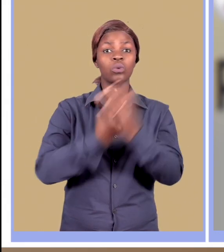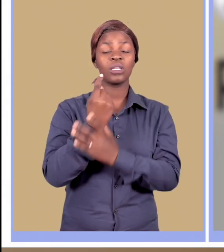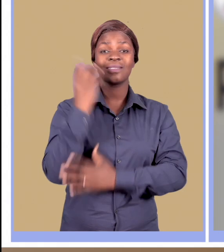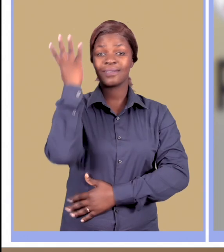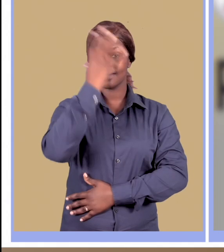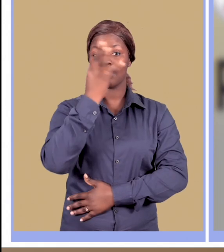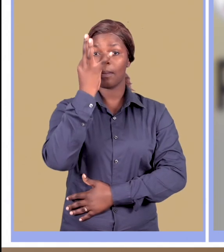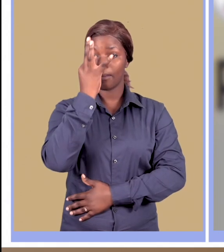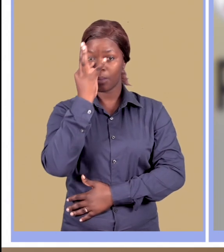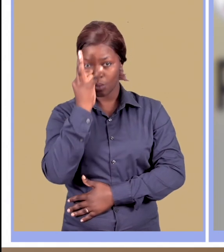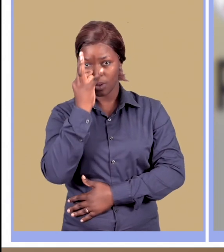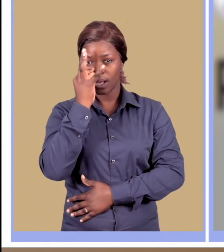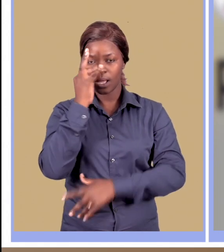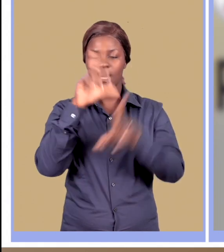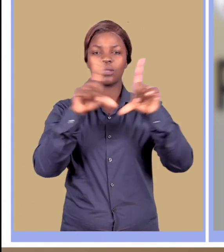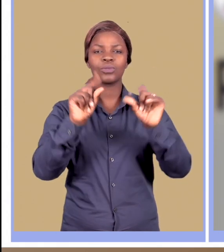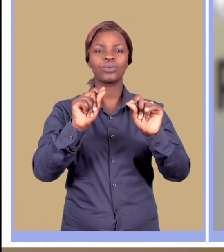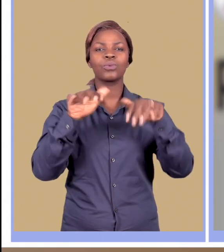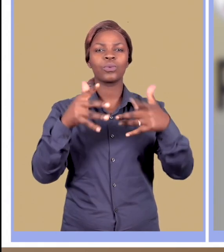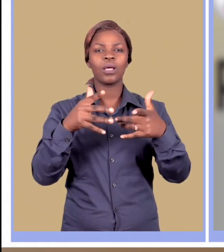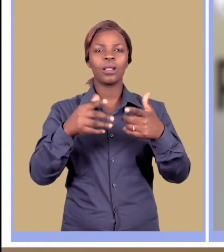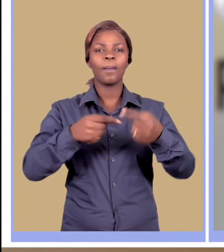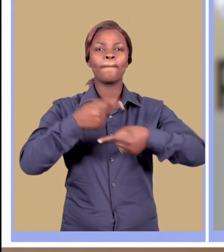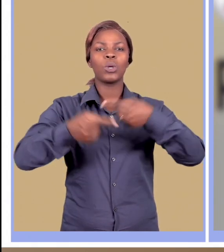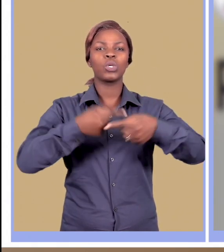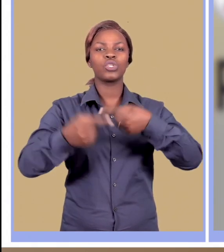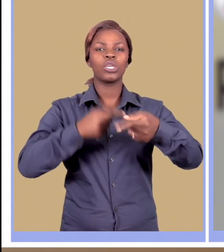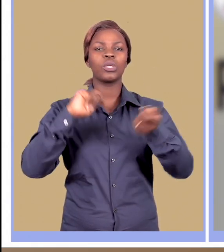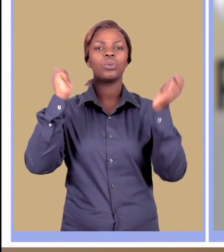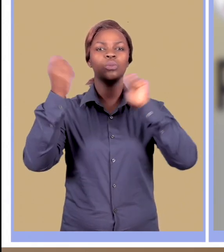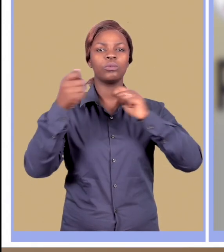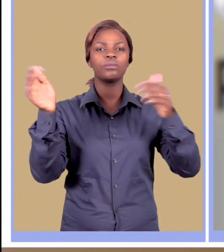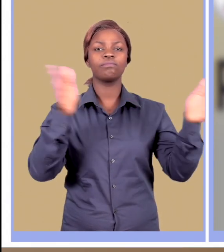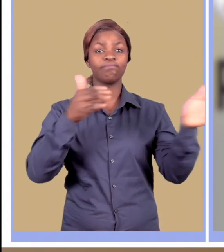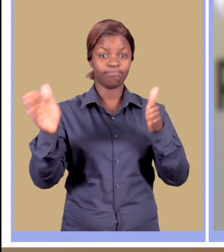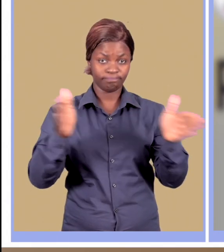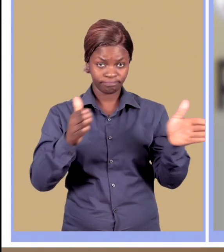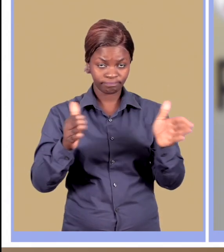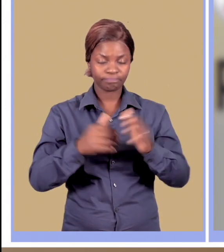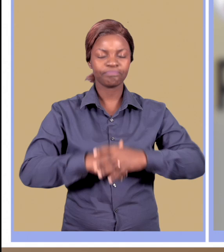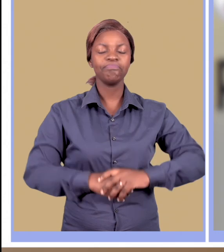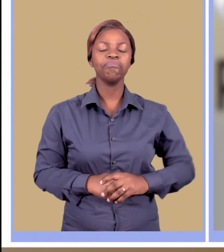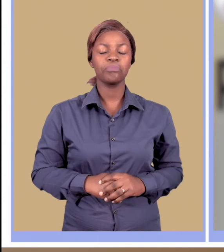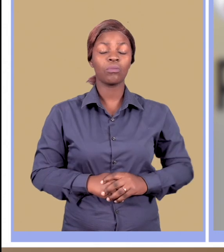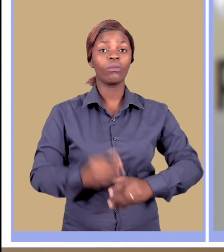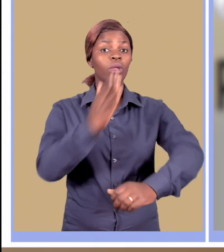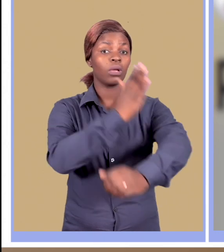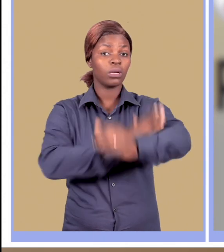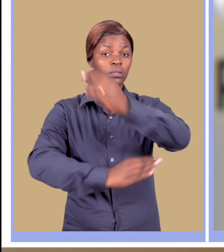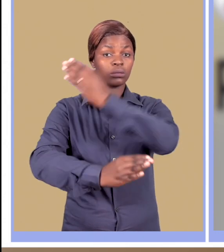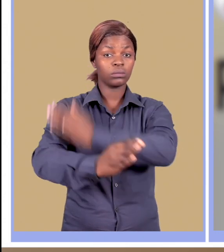na província de Nampula, no âmbito do projeto Recado. A referir também que a